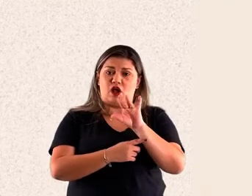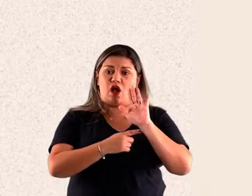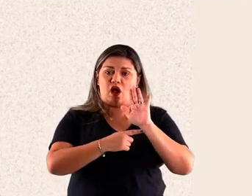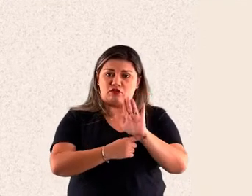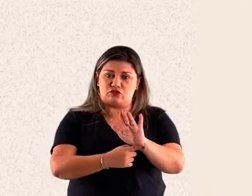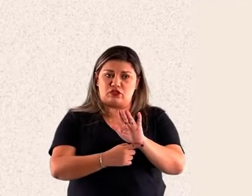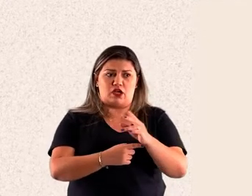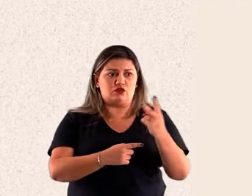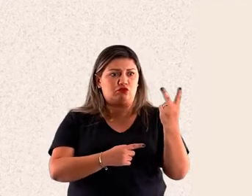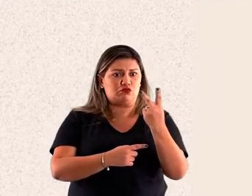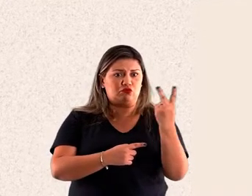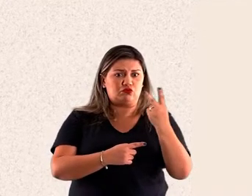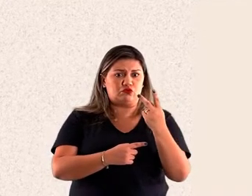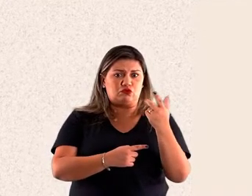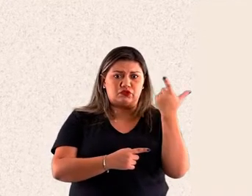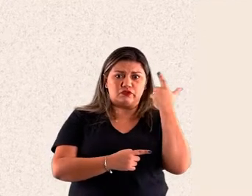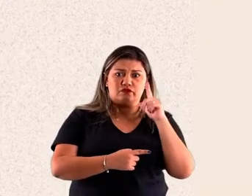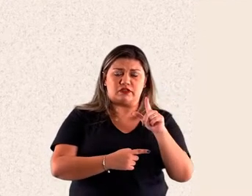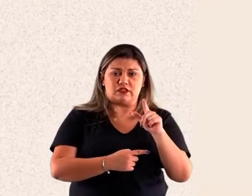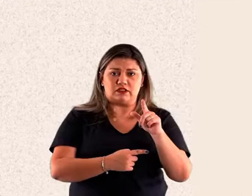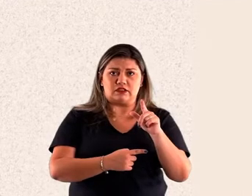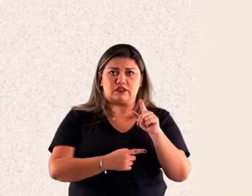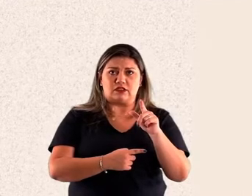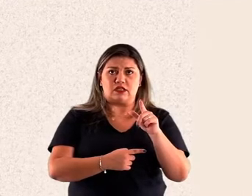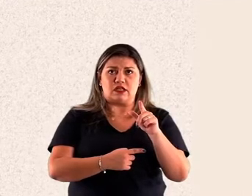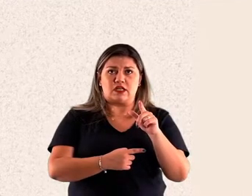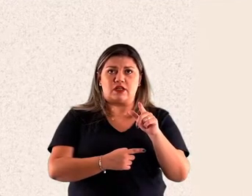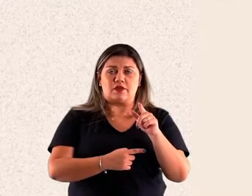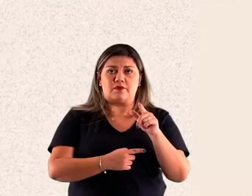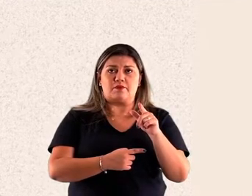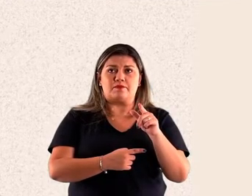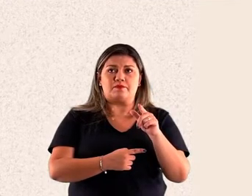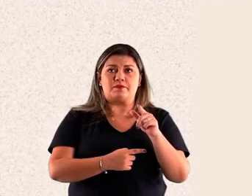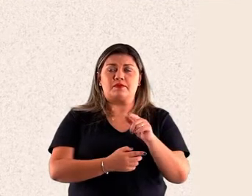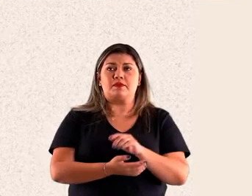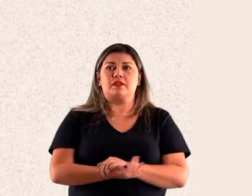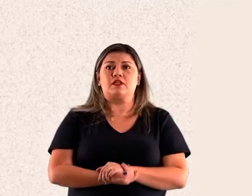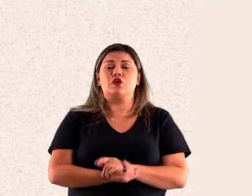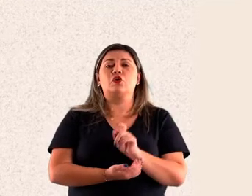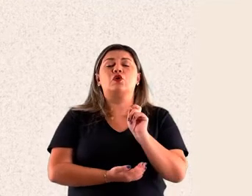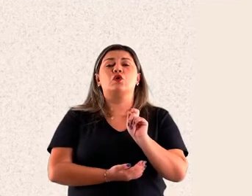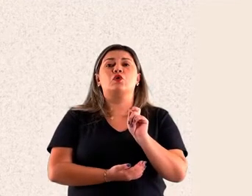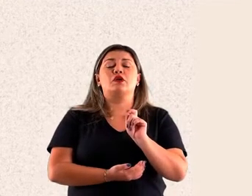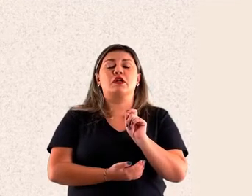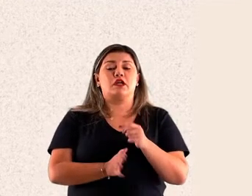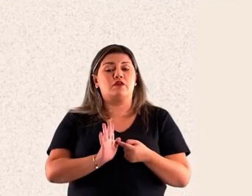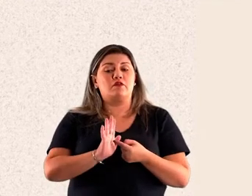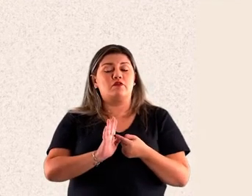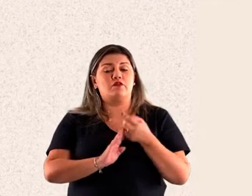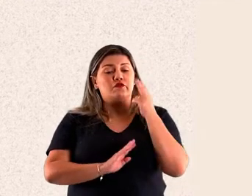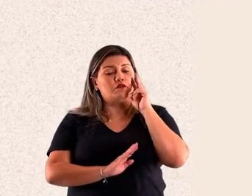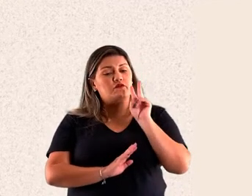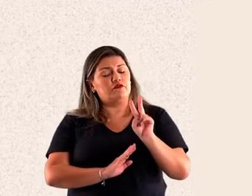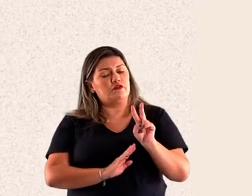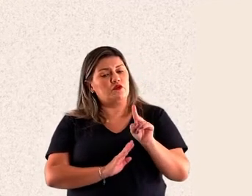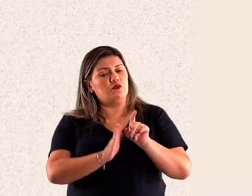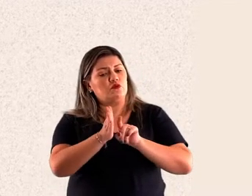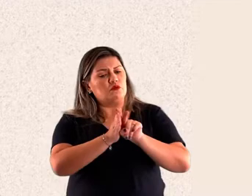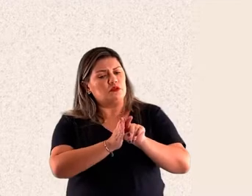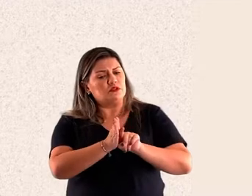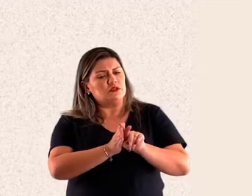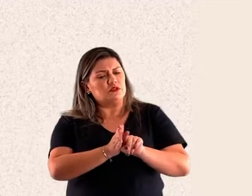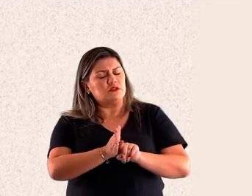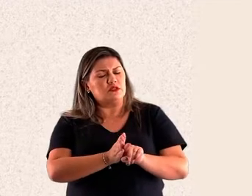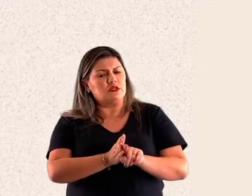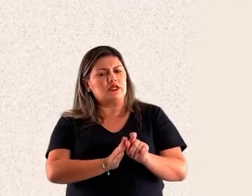elas tiram o maior lucro e a e o que se viu né ao longo de inúmeros estudos